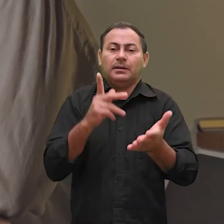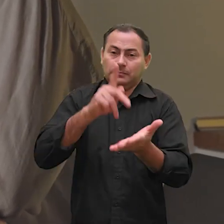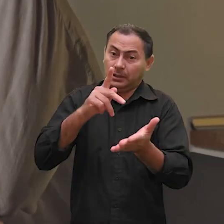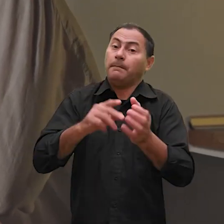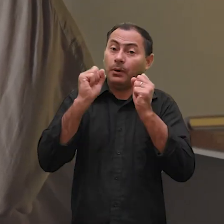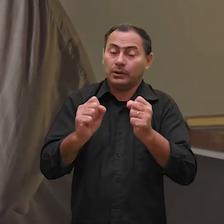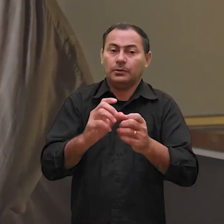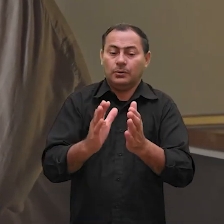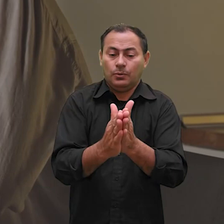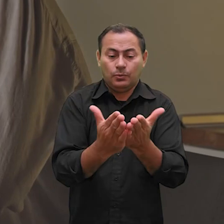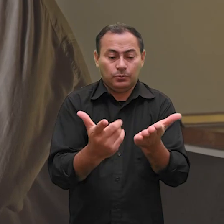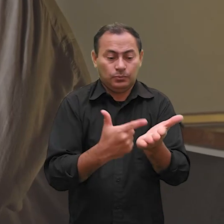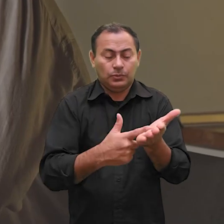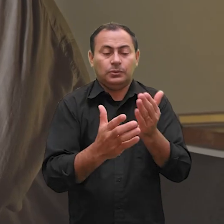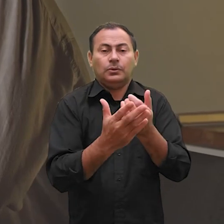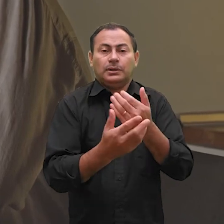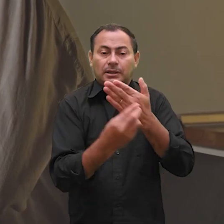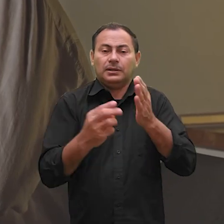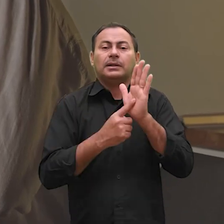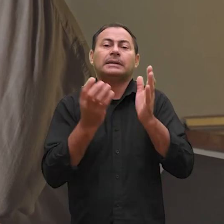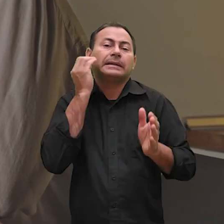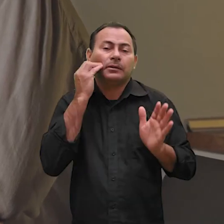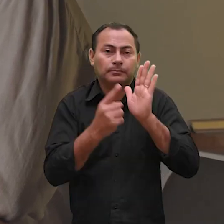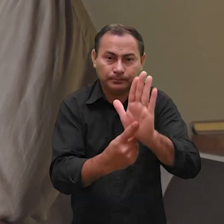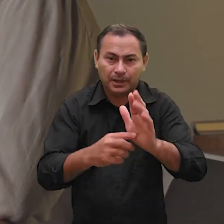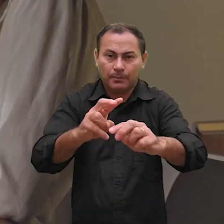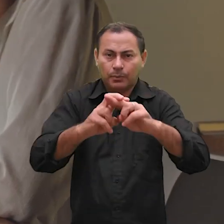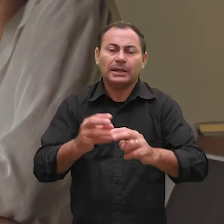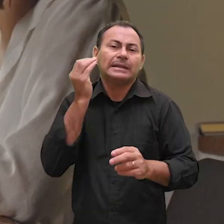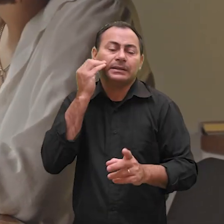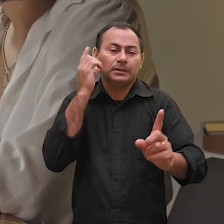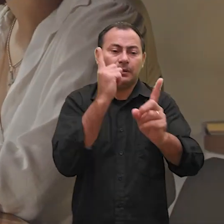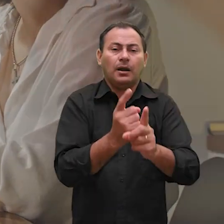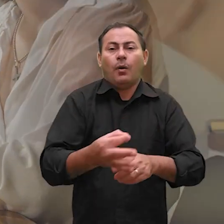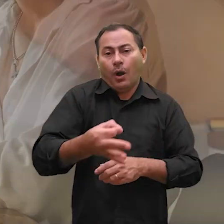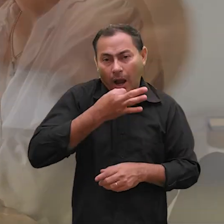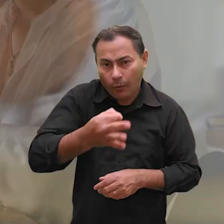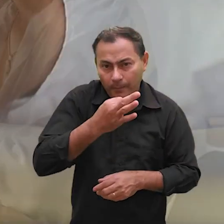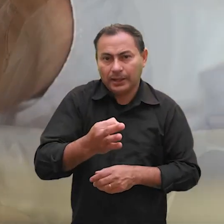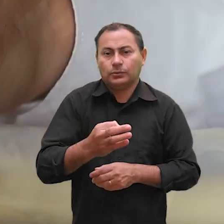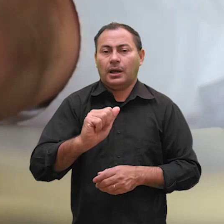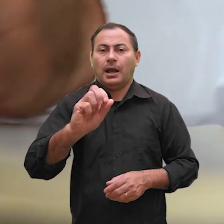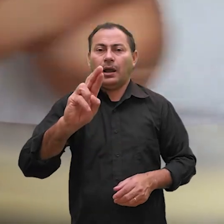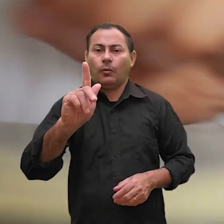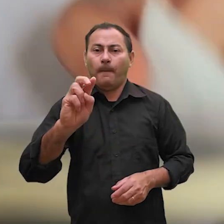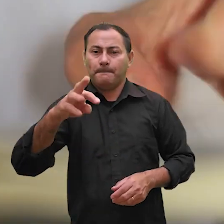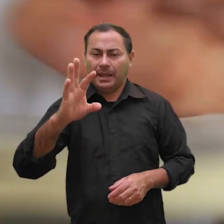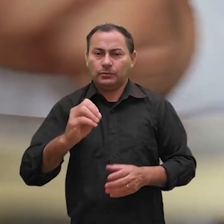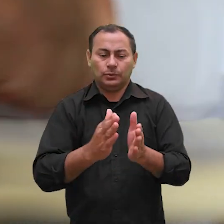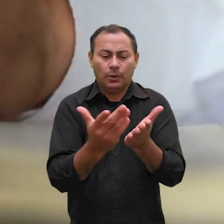perca a verdade que o autor do livro está tentando mostrar. Por isso, tente encontrar o argumento do